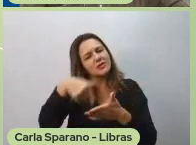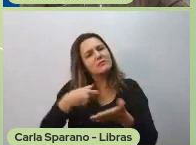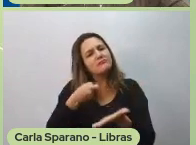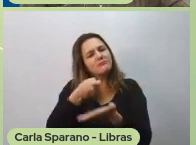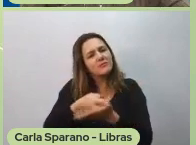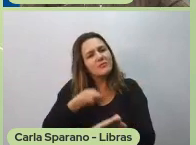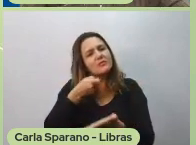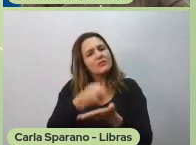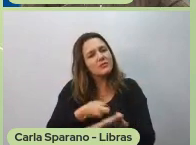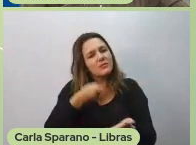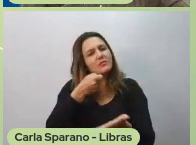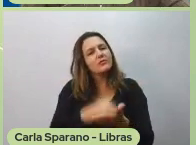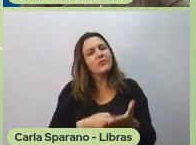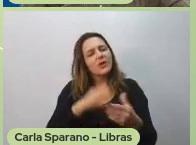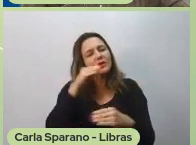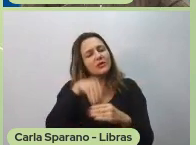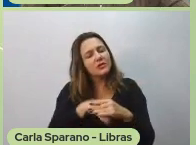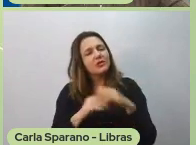nas suas organizações.